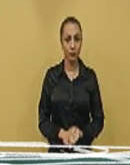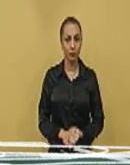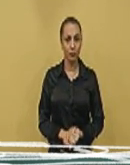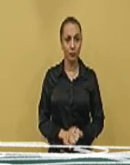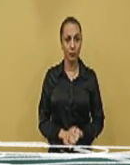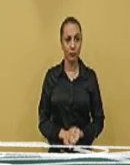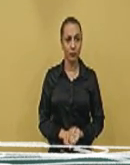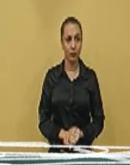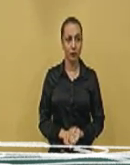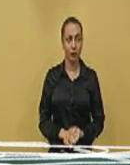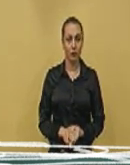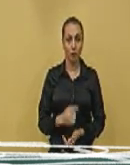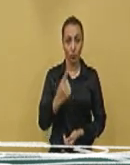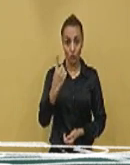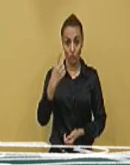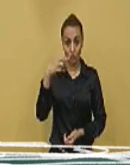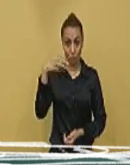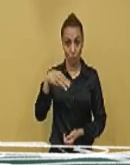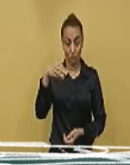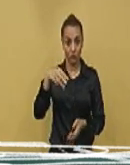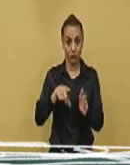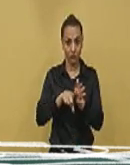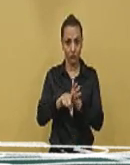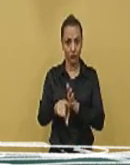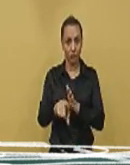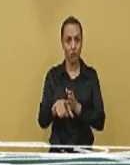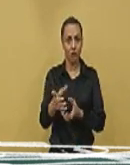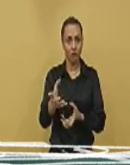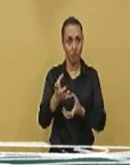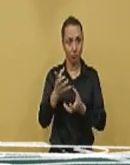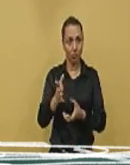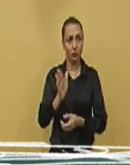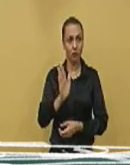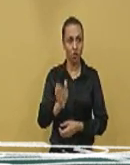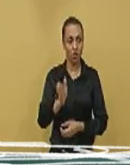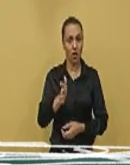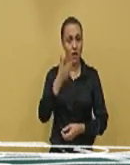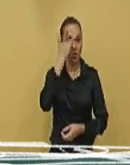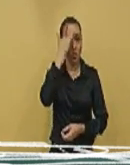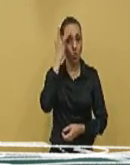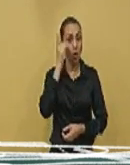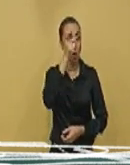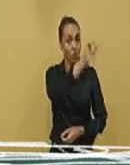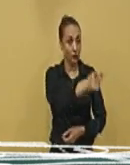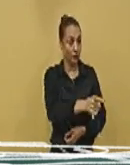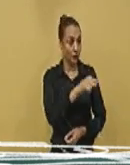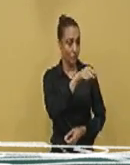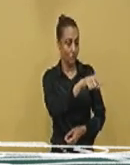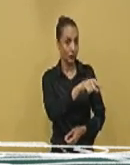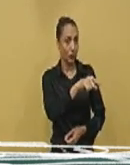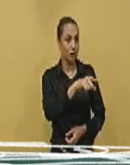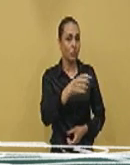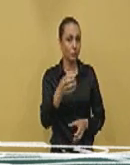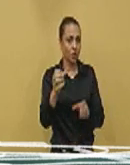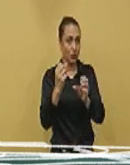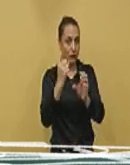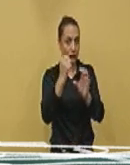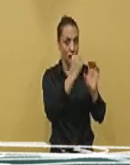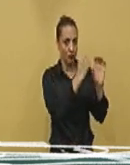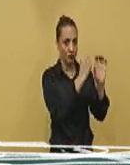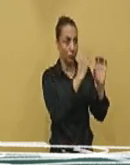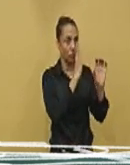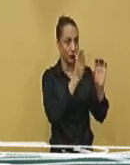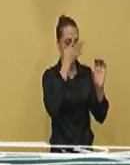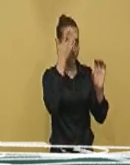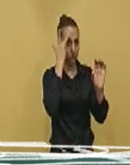Você tem um minuto para a sua pergunta e eu gostaria que você já direcionasse para quem é a pergunta, para a câmera se posicionar no candidato